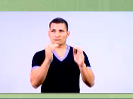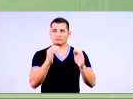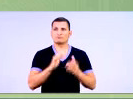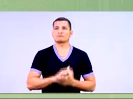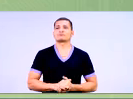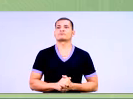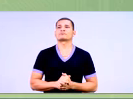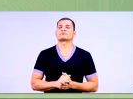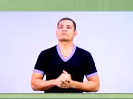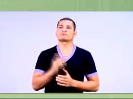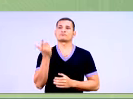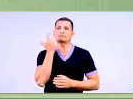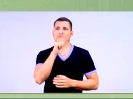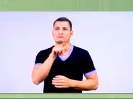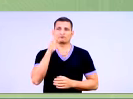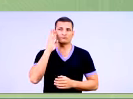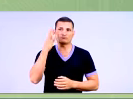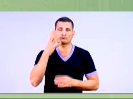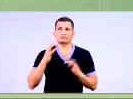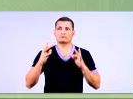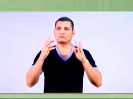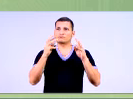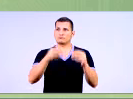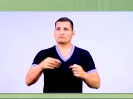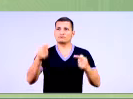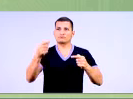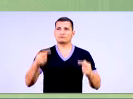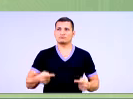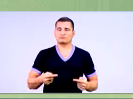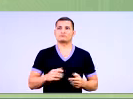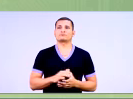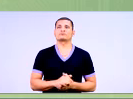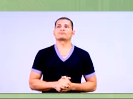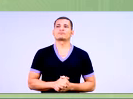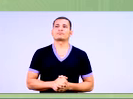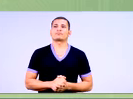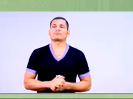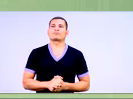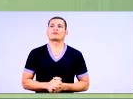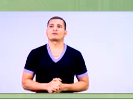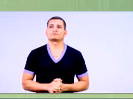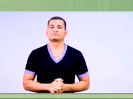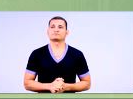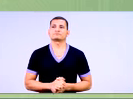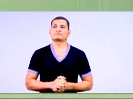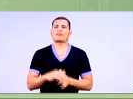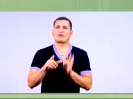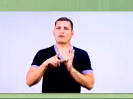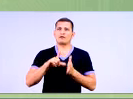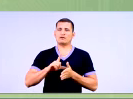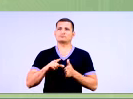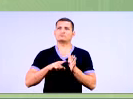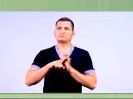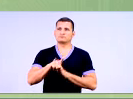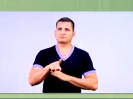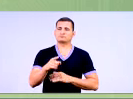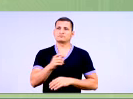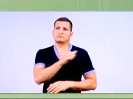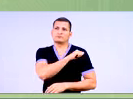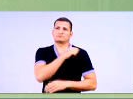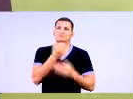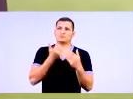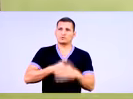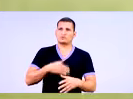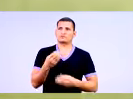gente consegue resolver todas as questões. É isso que a gente vai... Ainda há pouco alguém estava perguntando na prova como seria